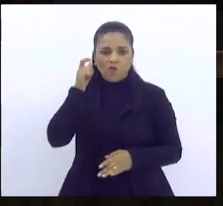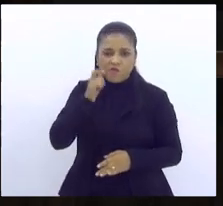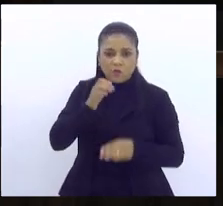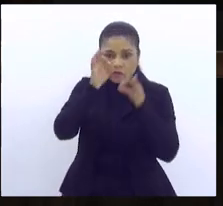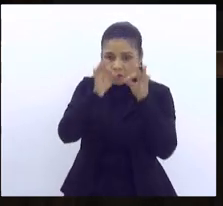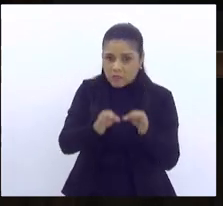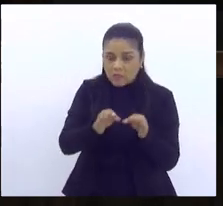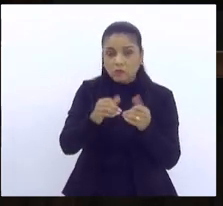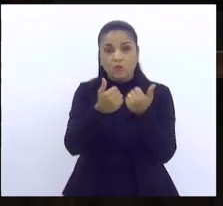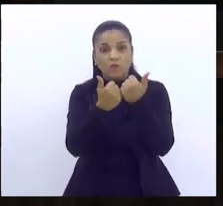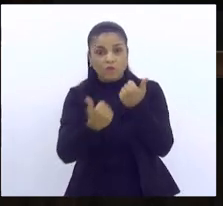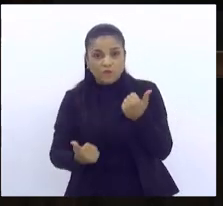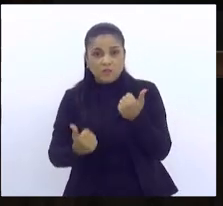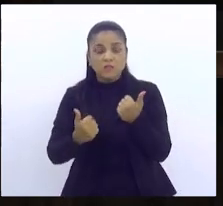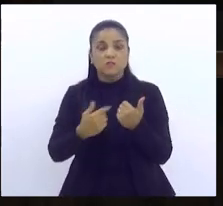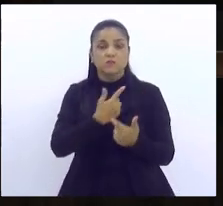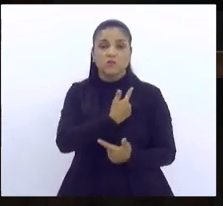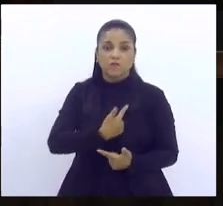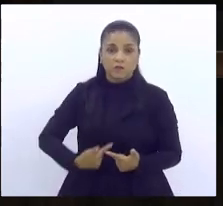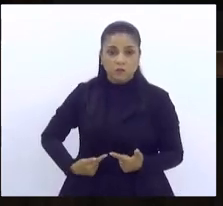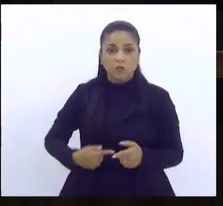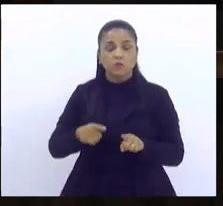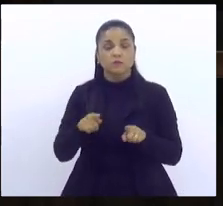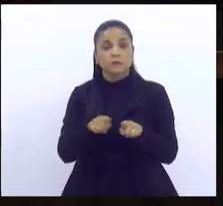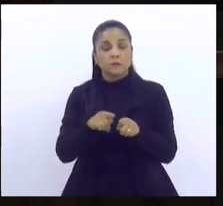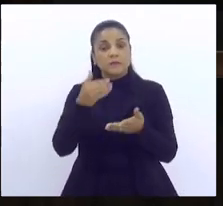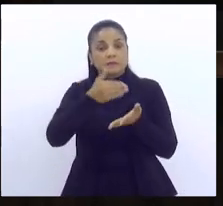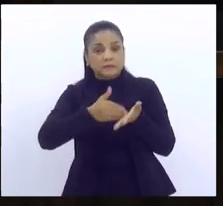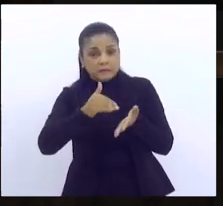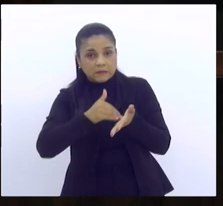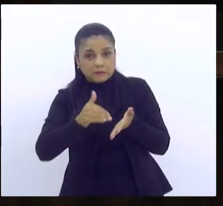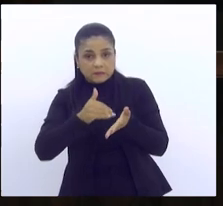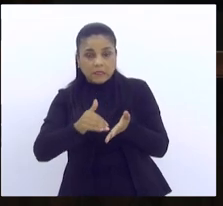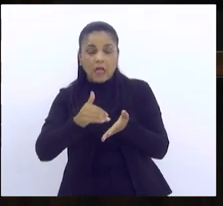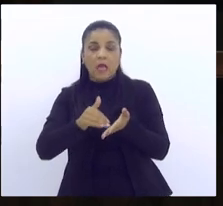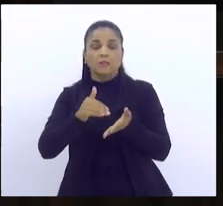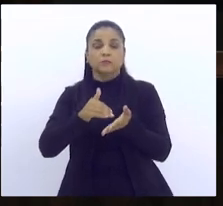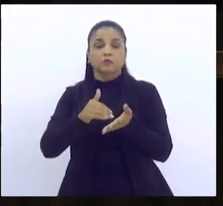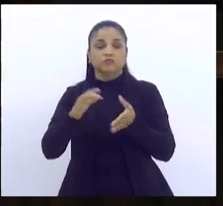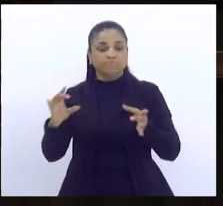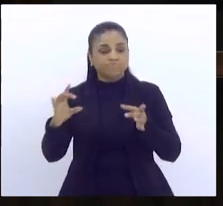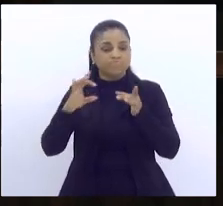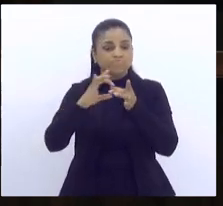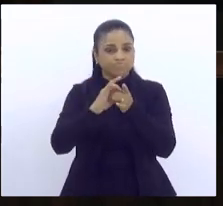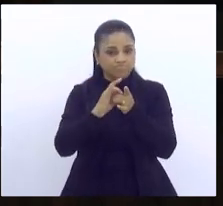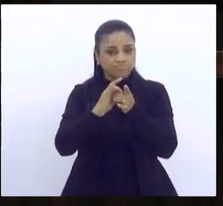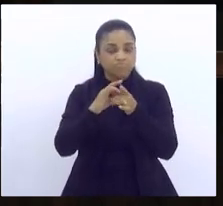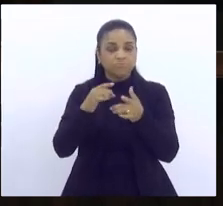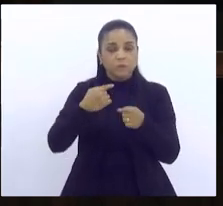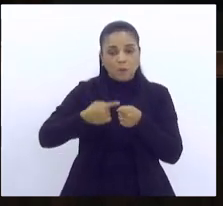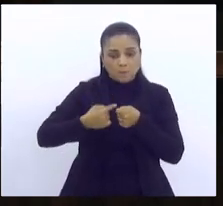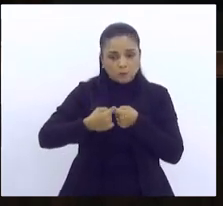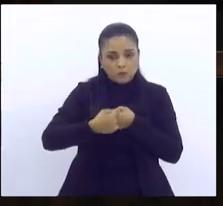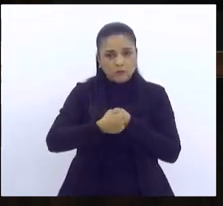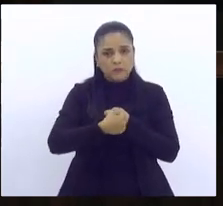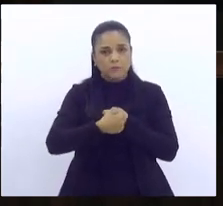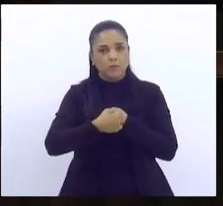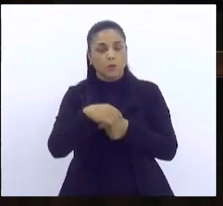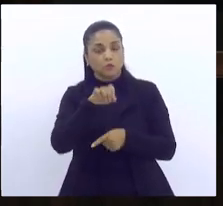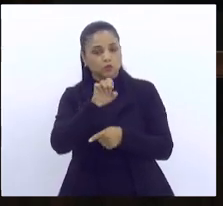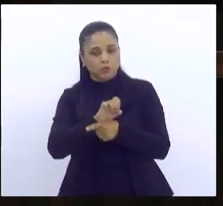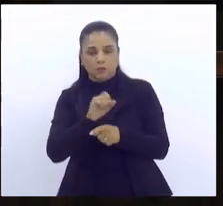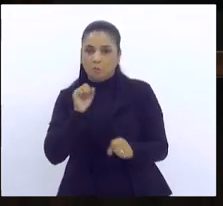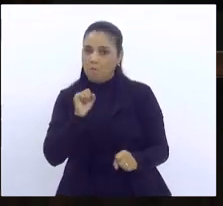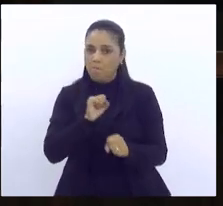ele, o vice e os secretários que têm assuntos correlatos para estar andando nos municípios, até porque o Estado não pode parar,